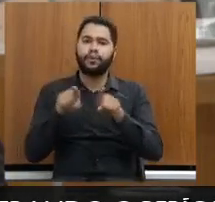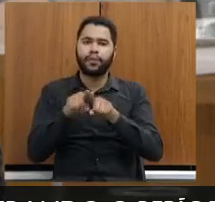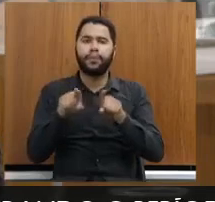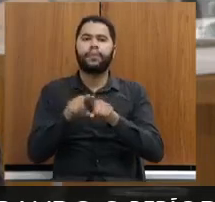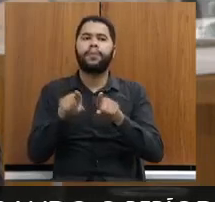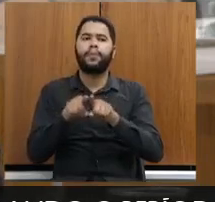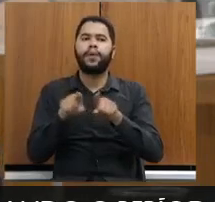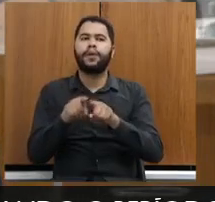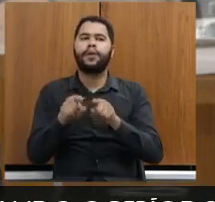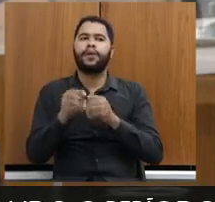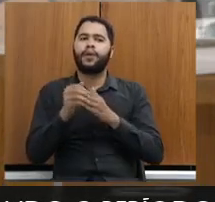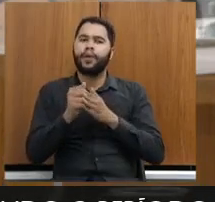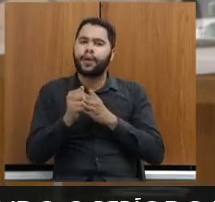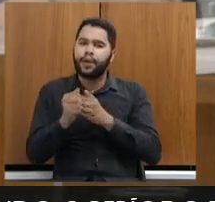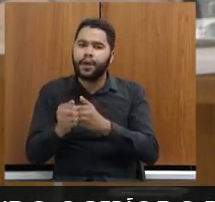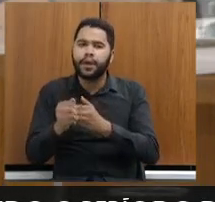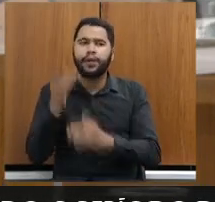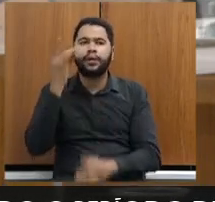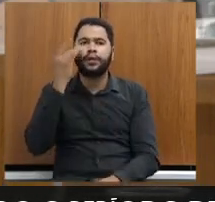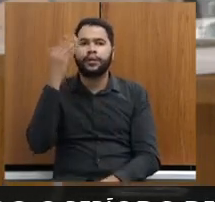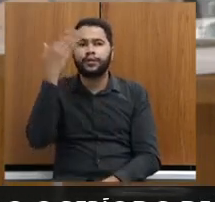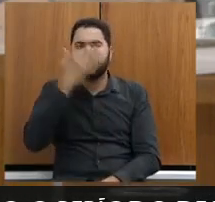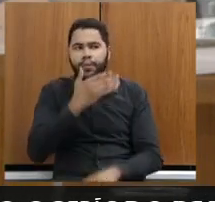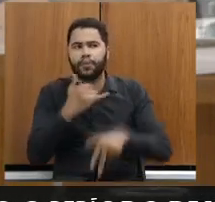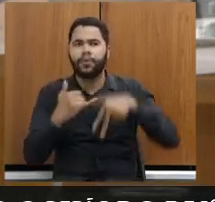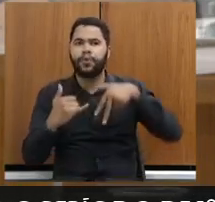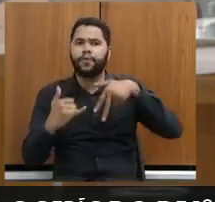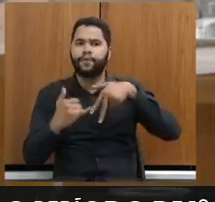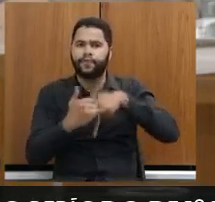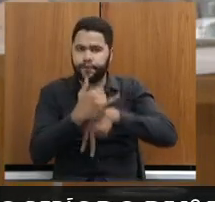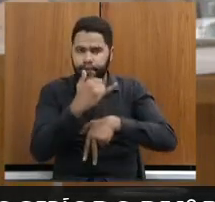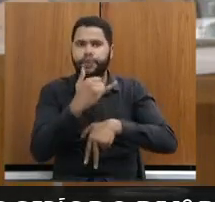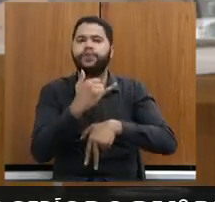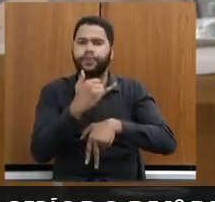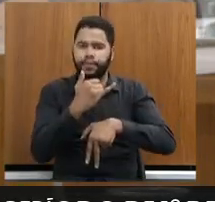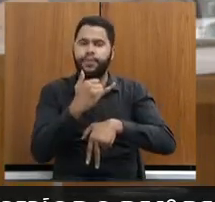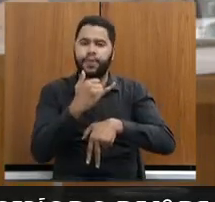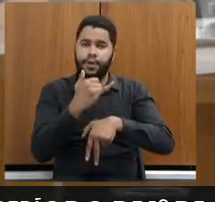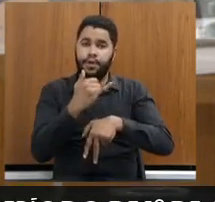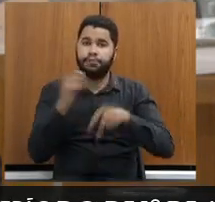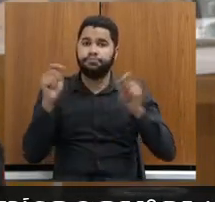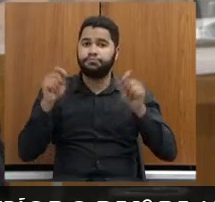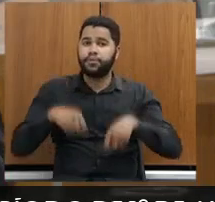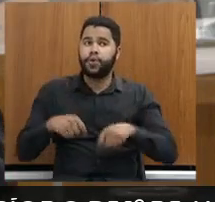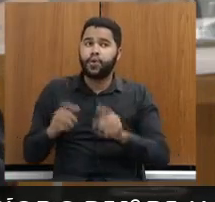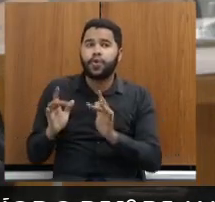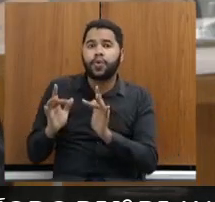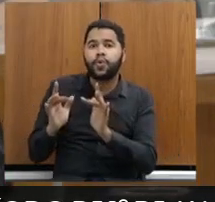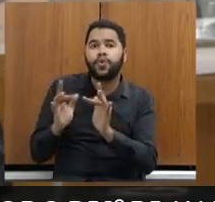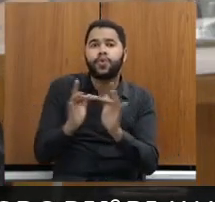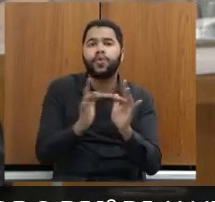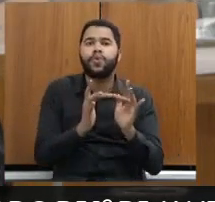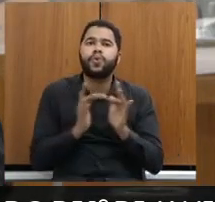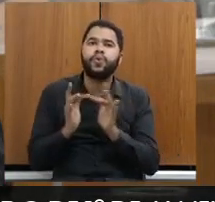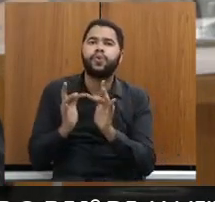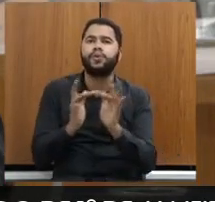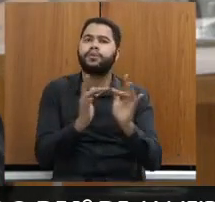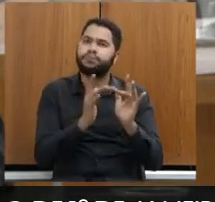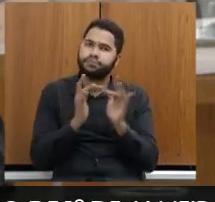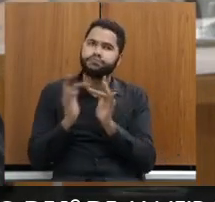os conduzidos testemunhas vítimas em condições de contato e é